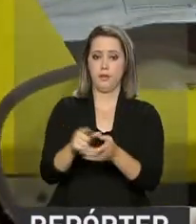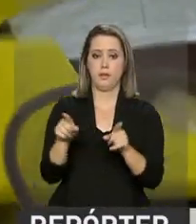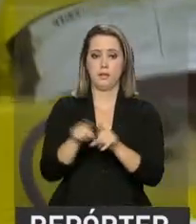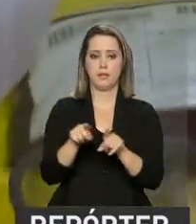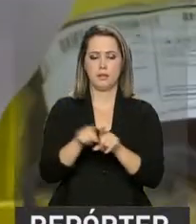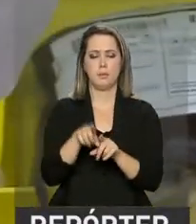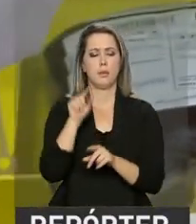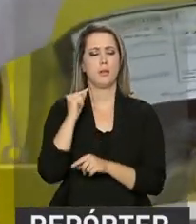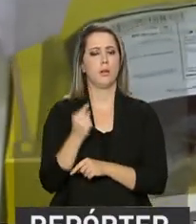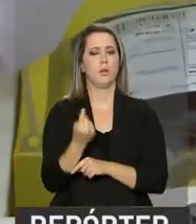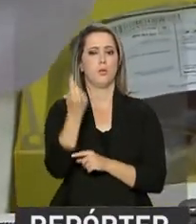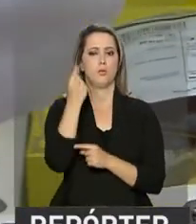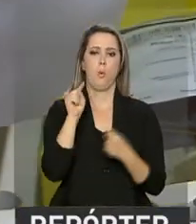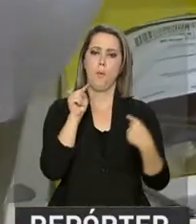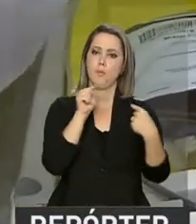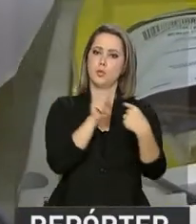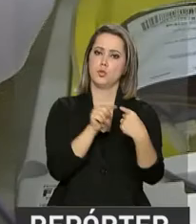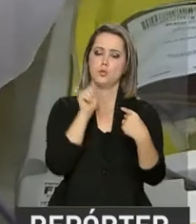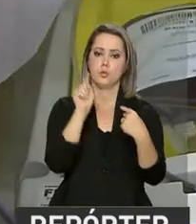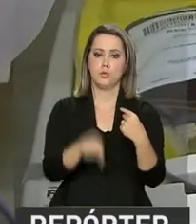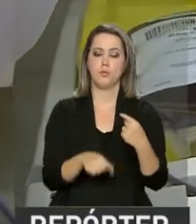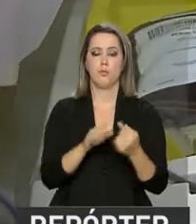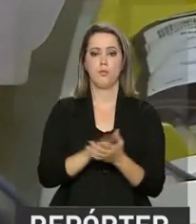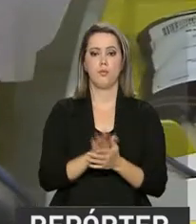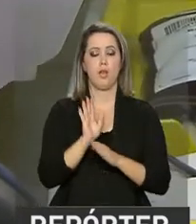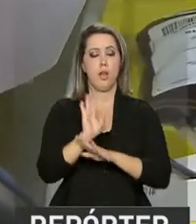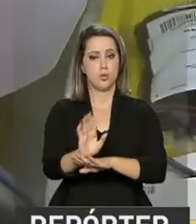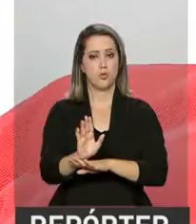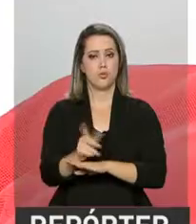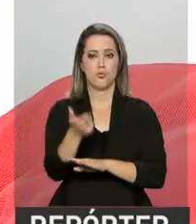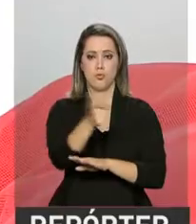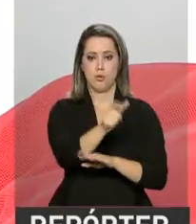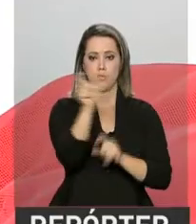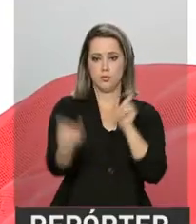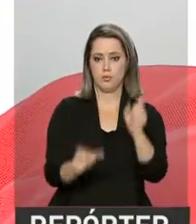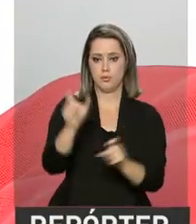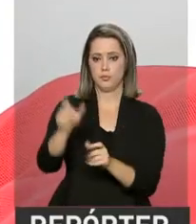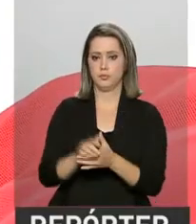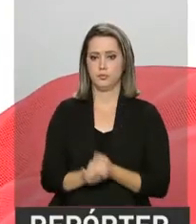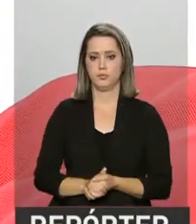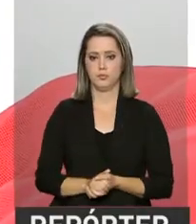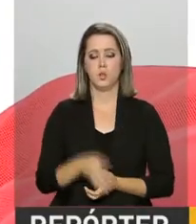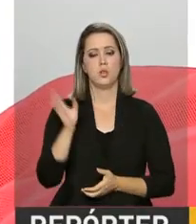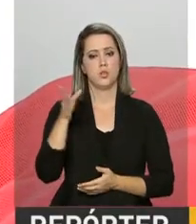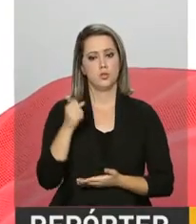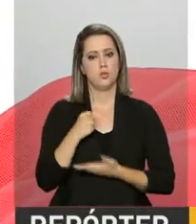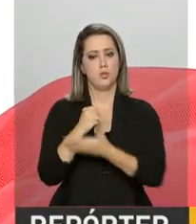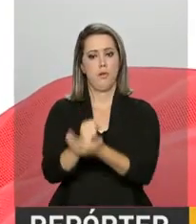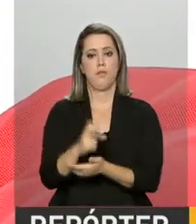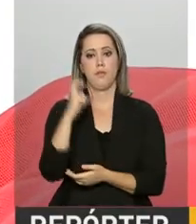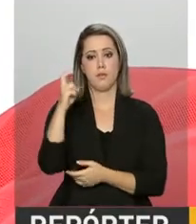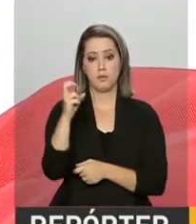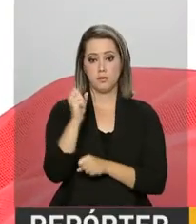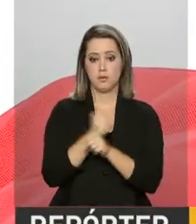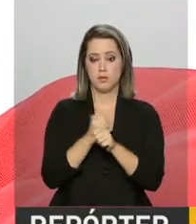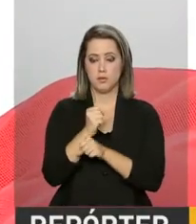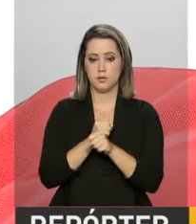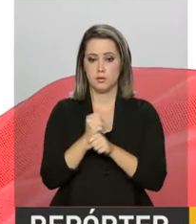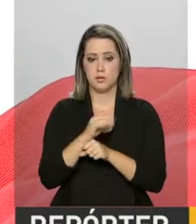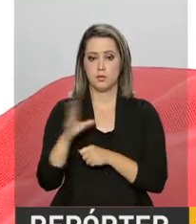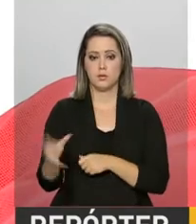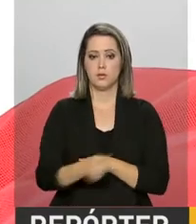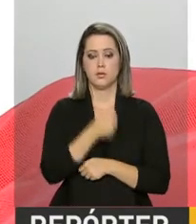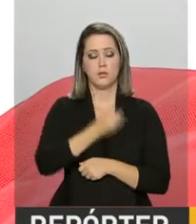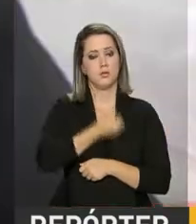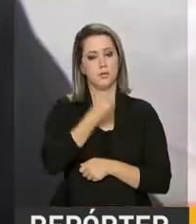têm em comum um objetivo ajudar o próximo e usados fancar cinco anos e acho importante pensar salvando vidas se